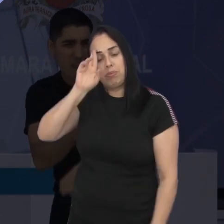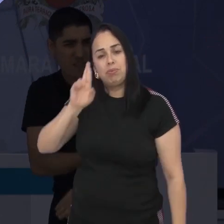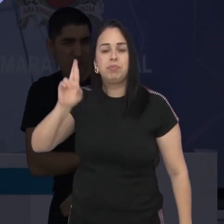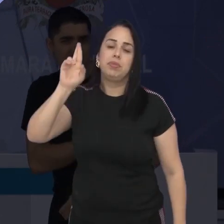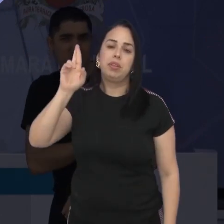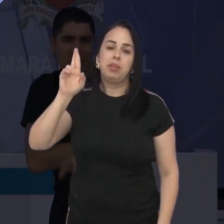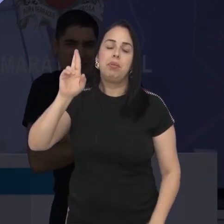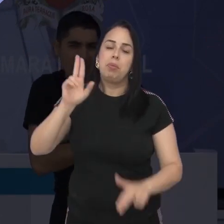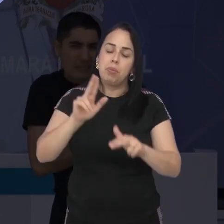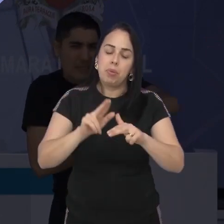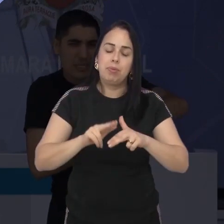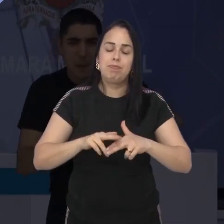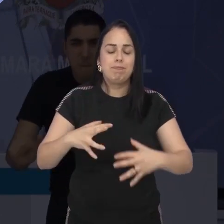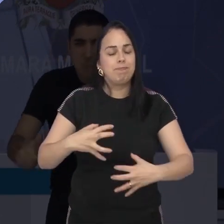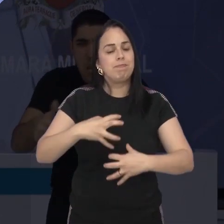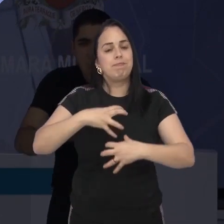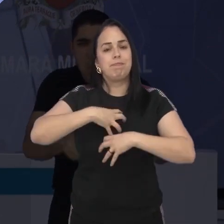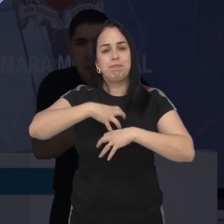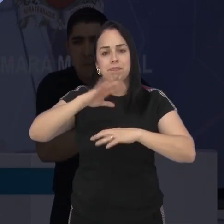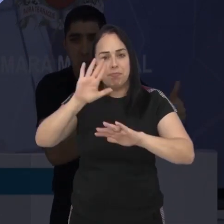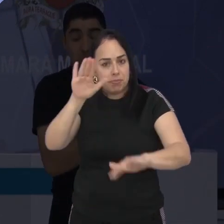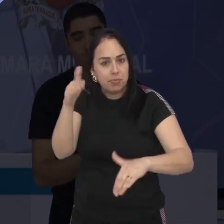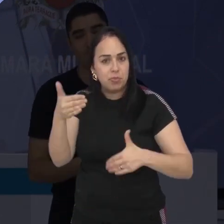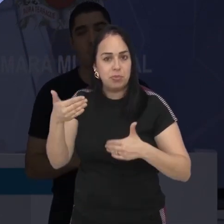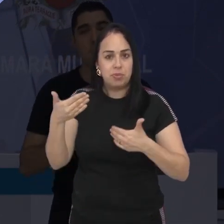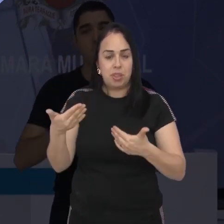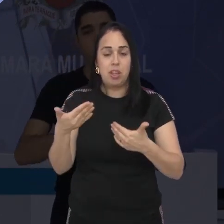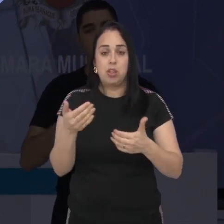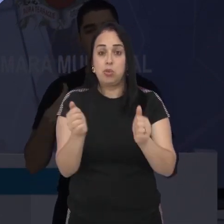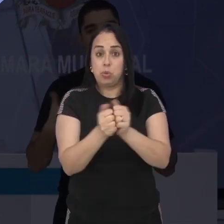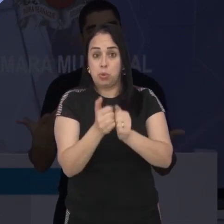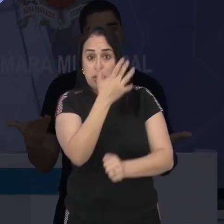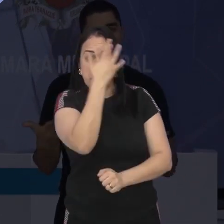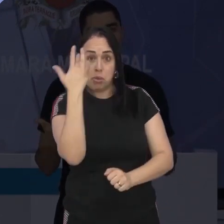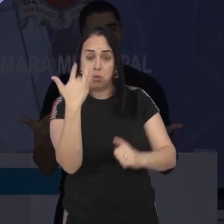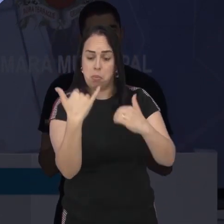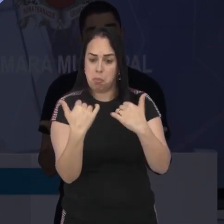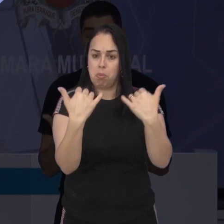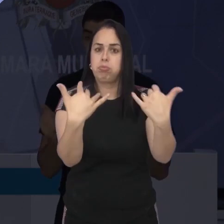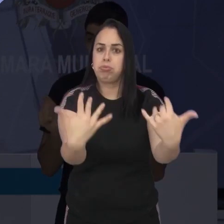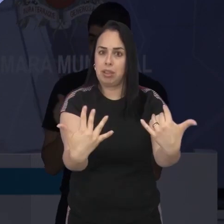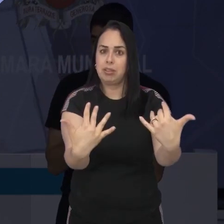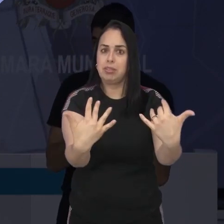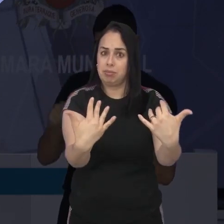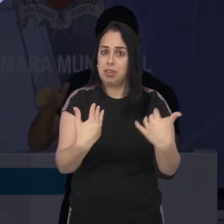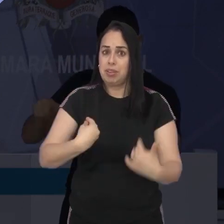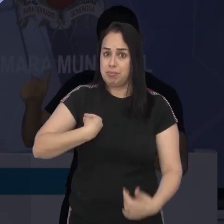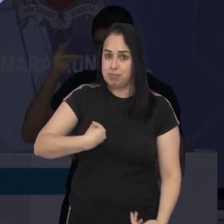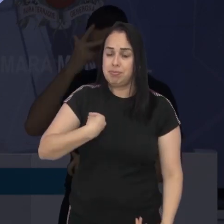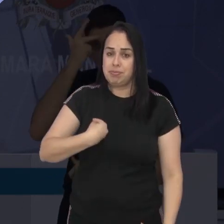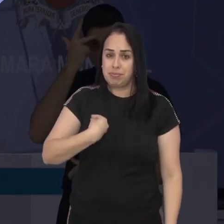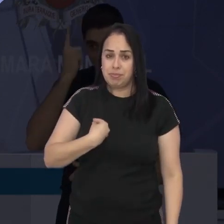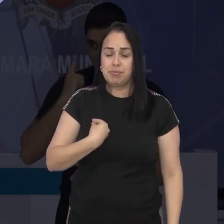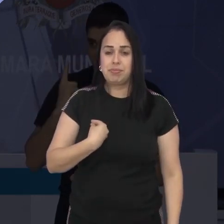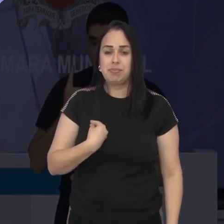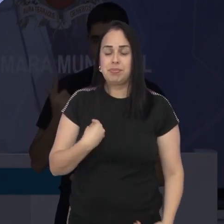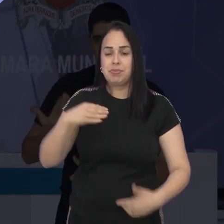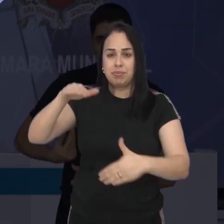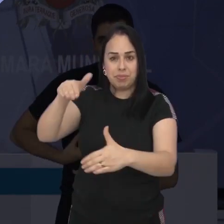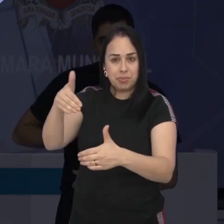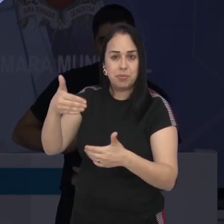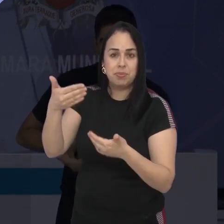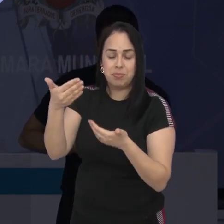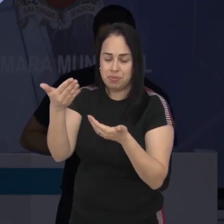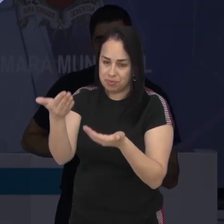Senhor. Eu tenho a honra, junto com tantas pessoas queridas aqui, presentes,